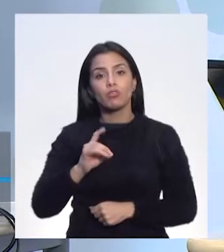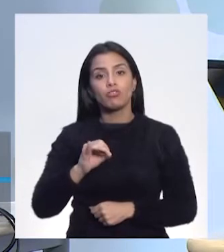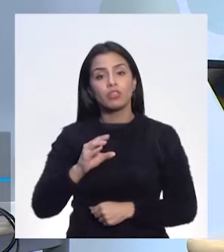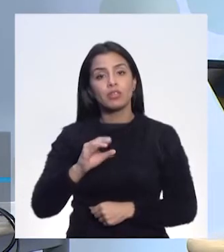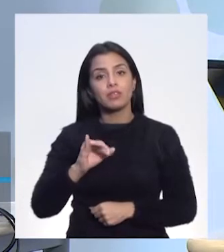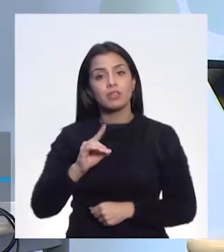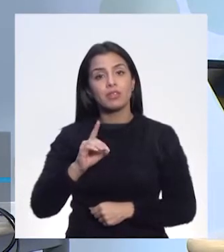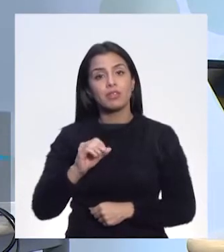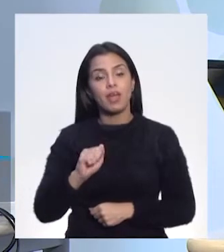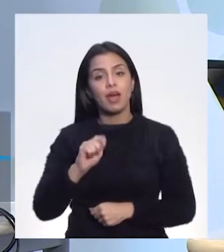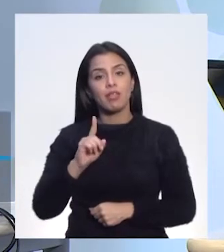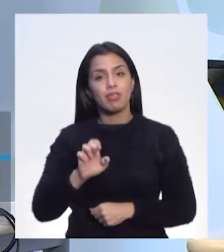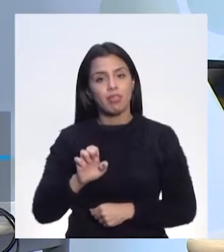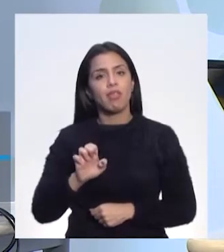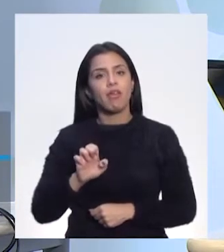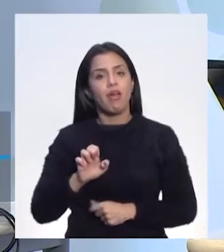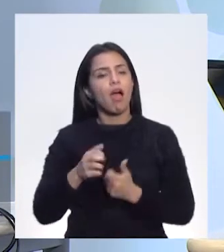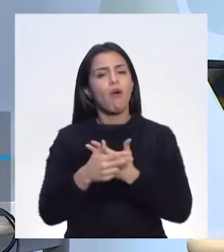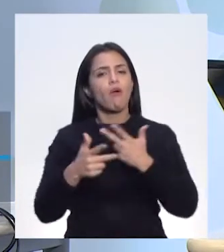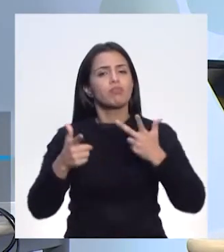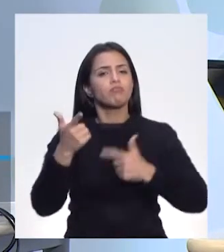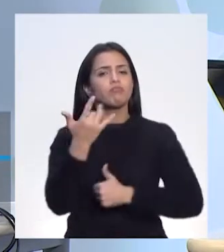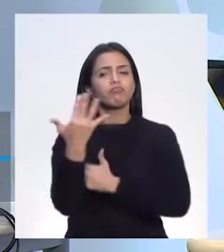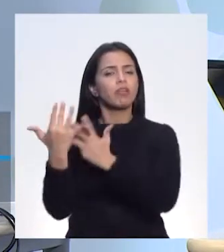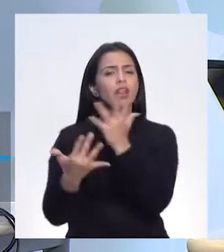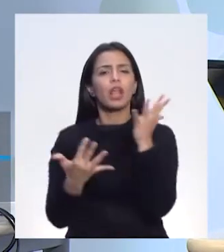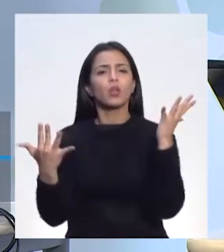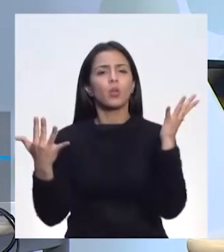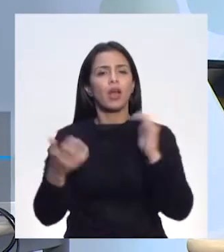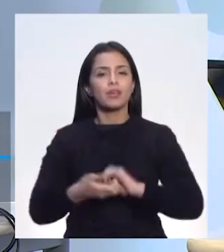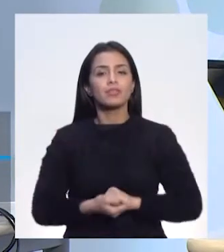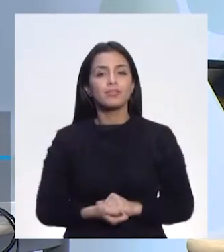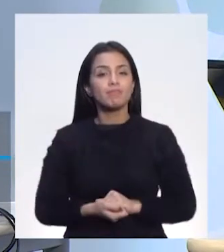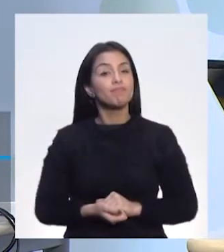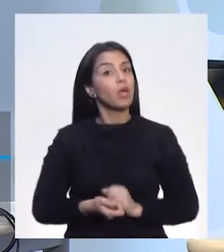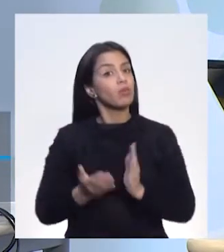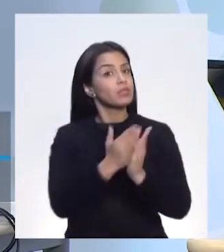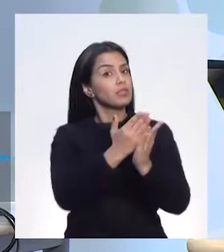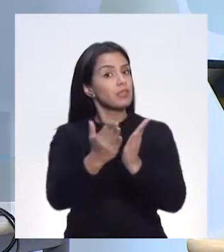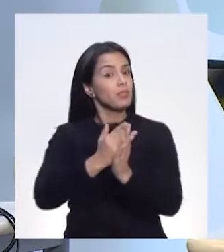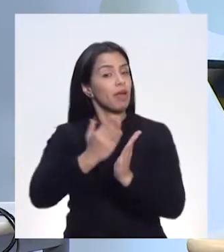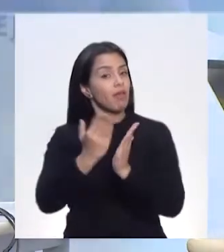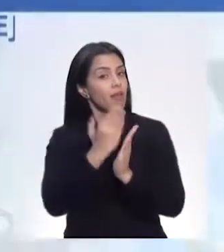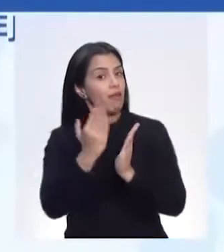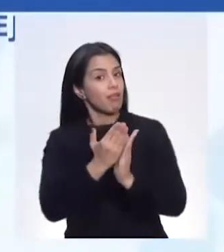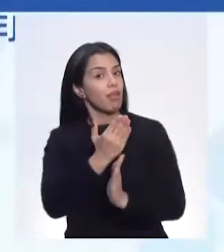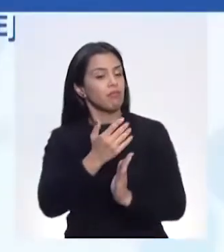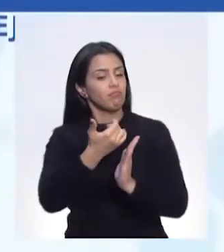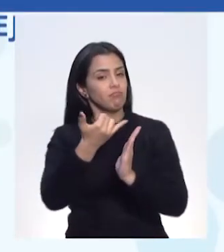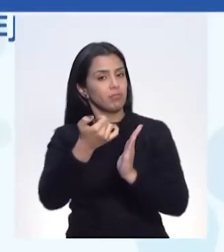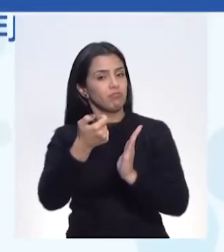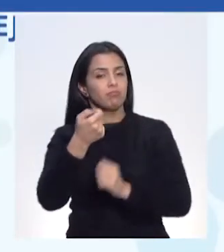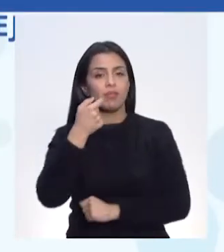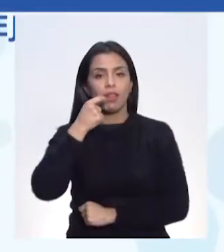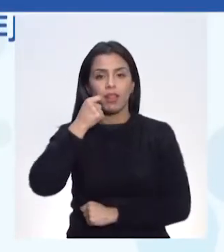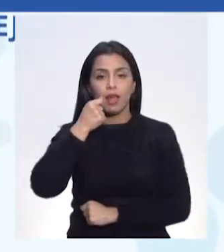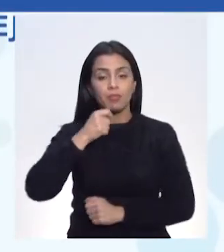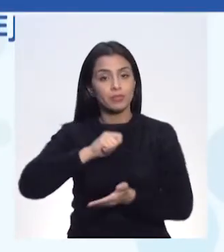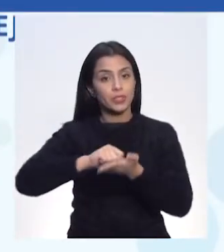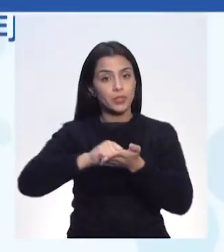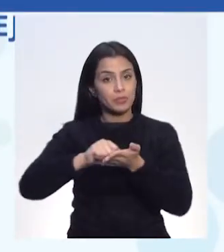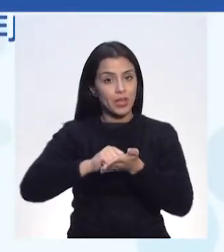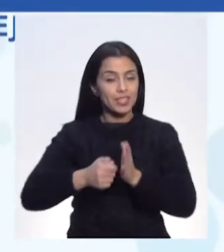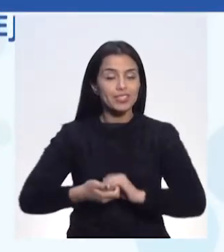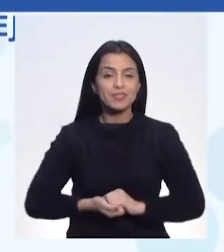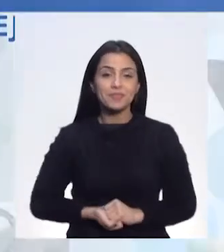fenômenos naturais. Então, separe caderno para anotações, lápis, borracha e caneta. Eu também conto